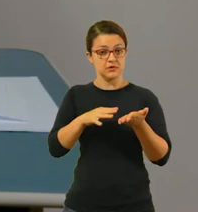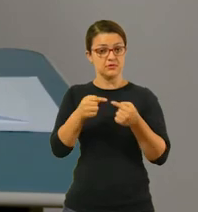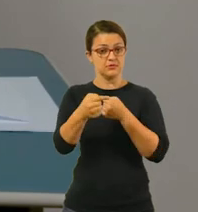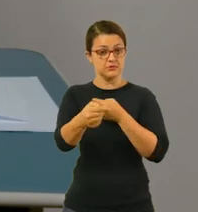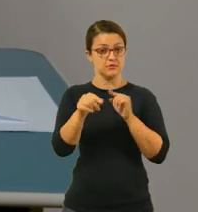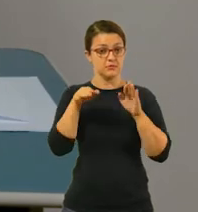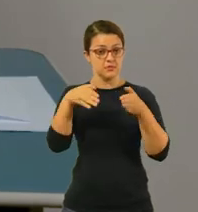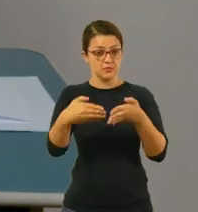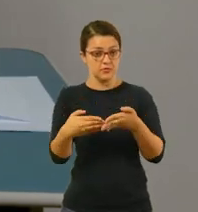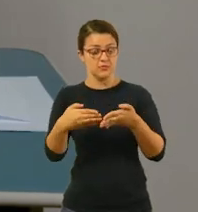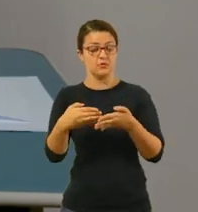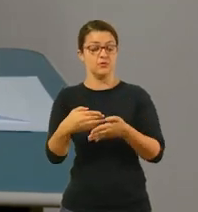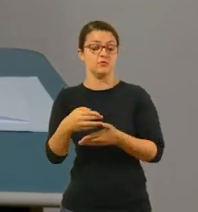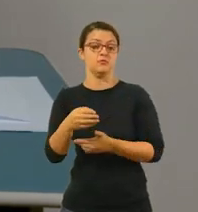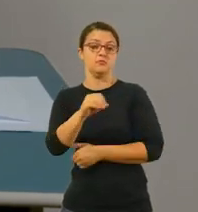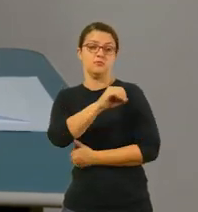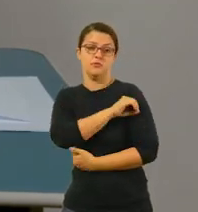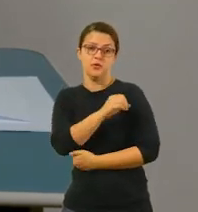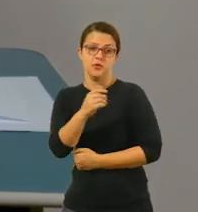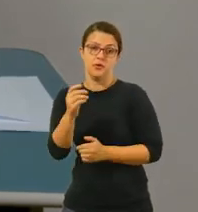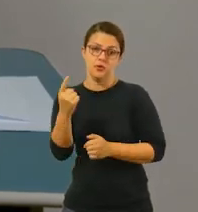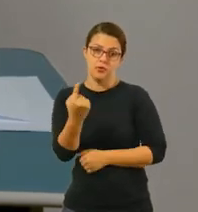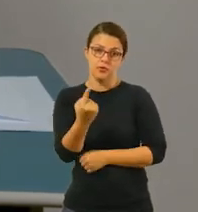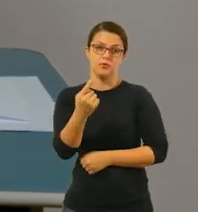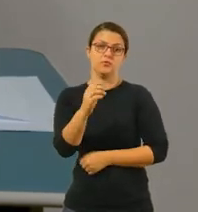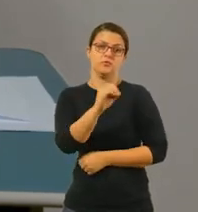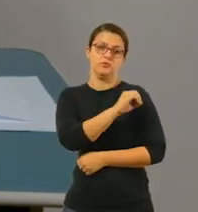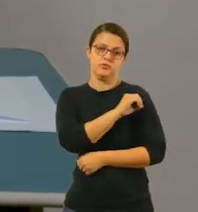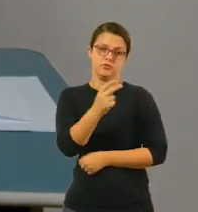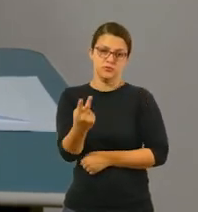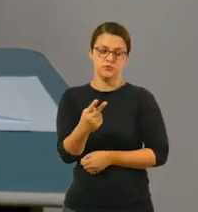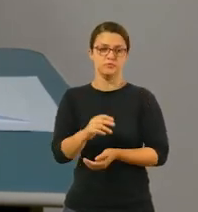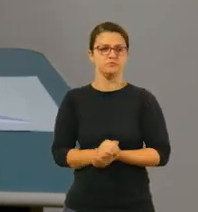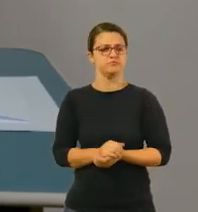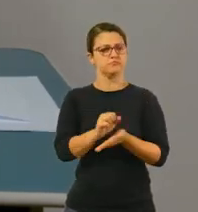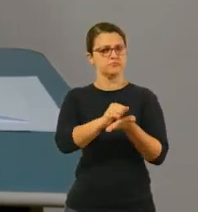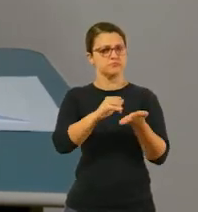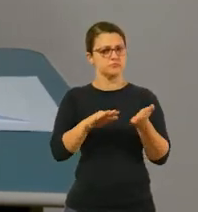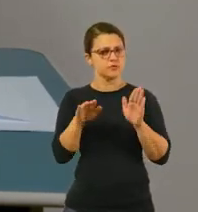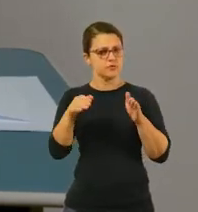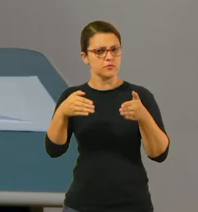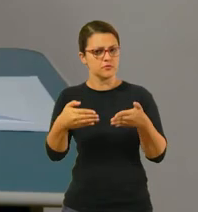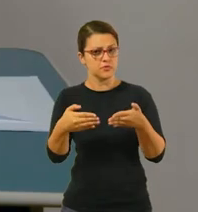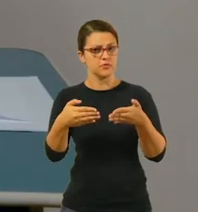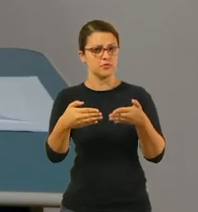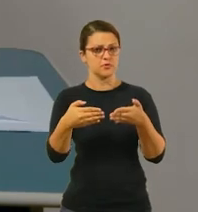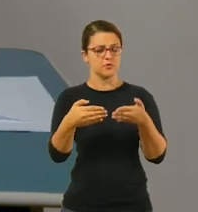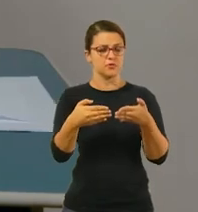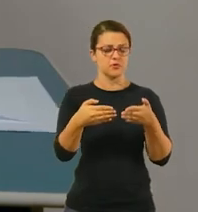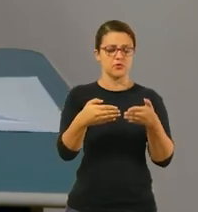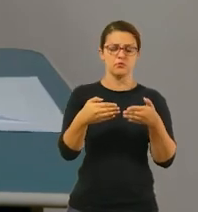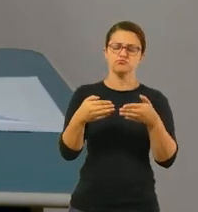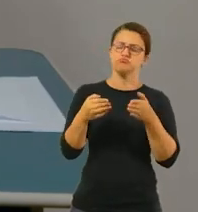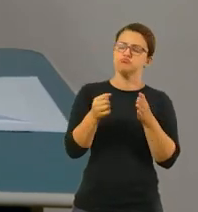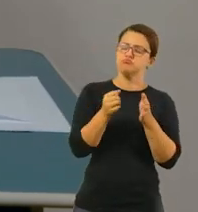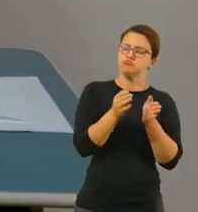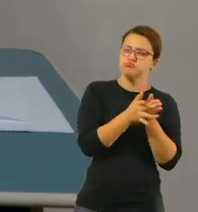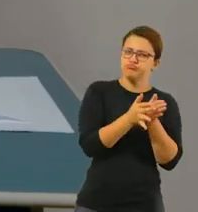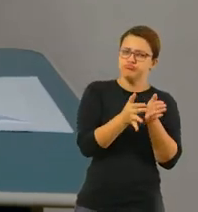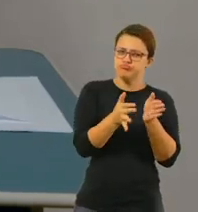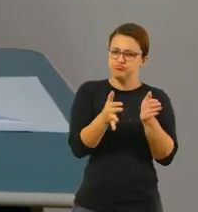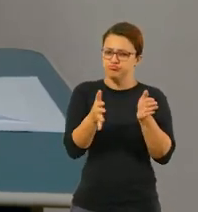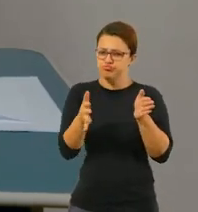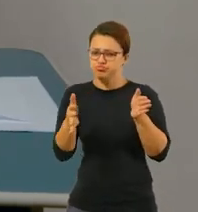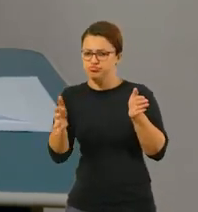dessa semana voltadas às turmas de pré-1 e pré-2. Nossas atividades dessa semana vai ser voltada à linha do tempo, uma